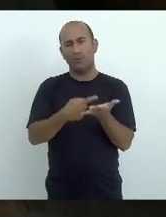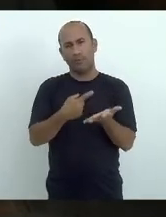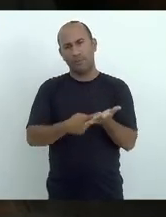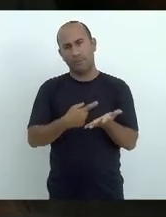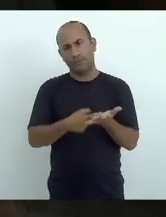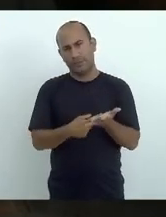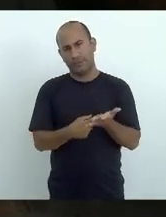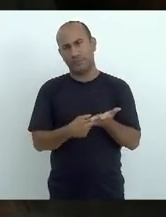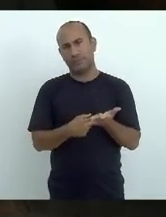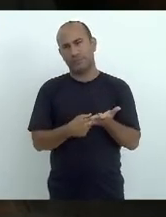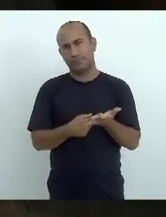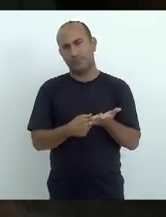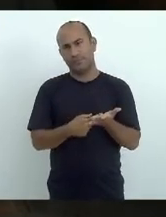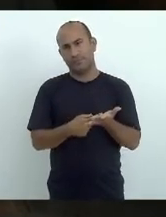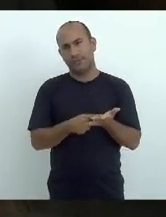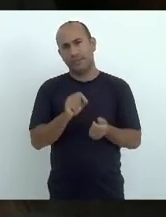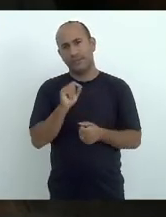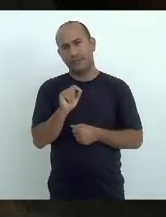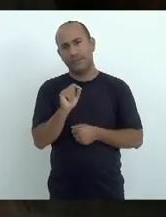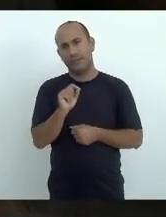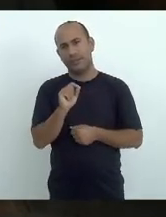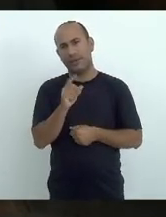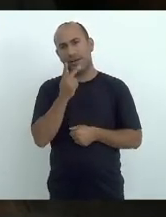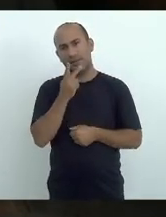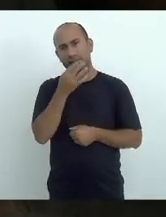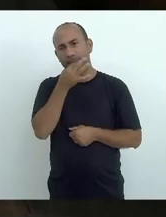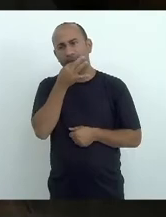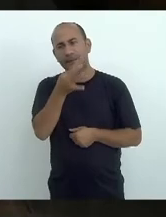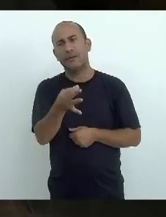a agenda que lhe fora recomendada